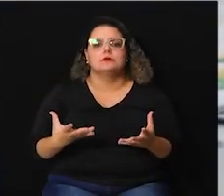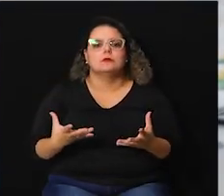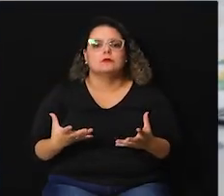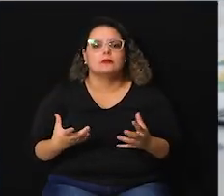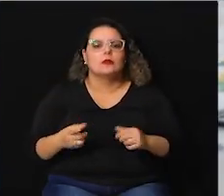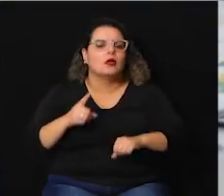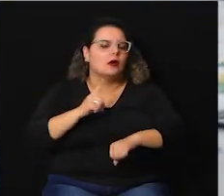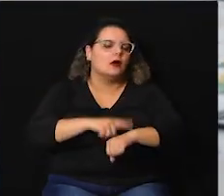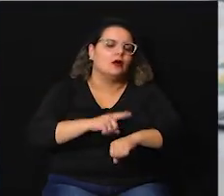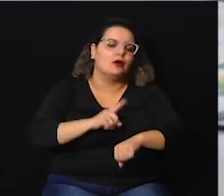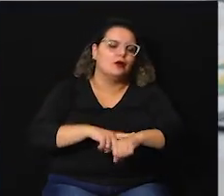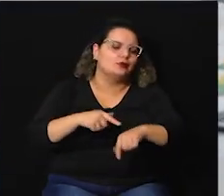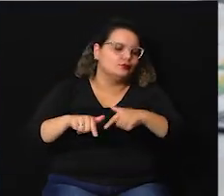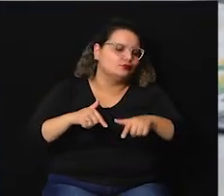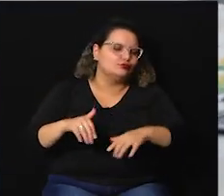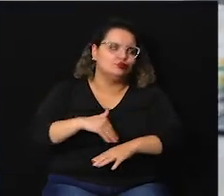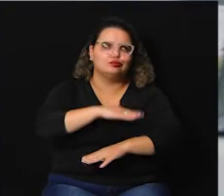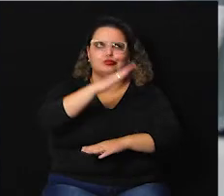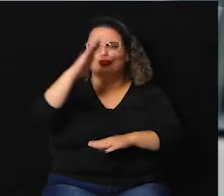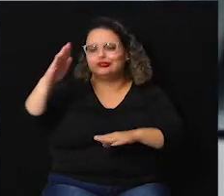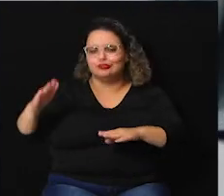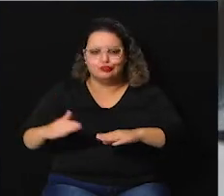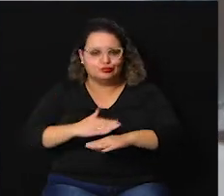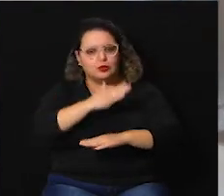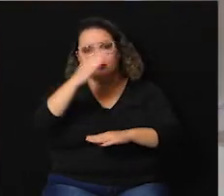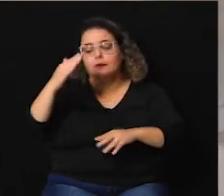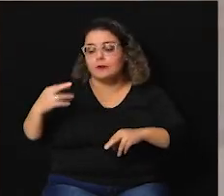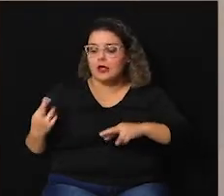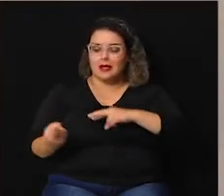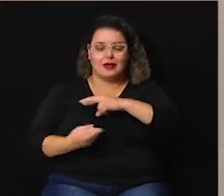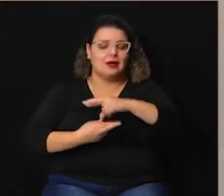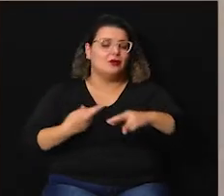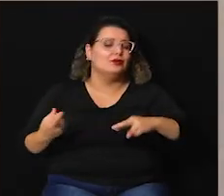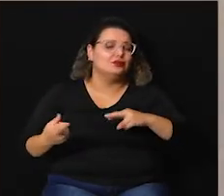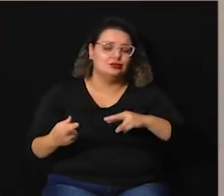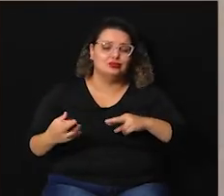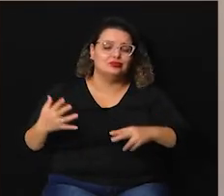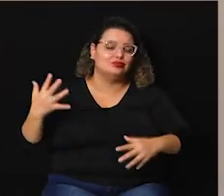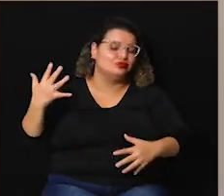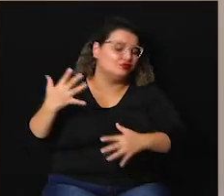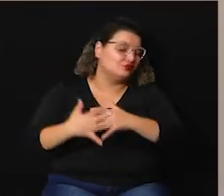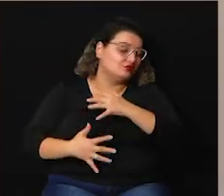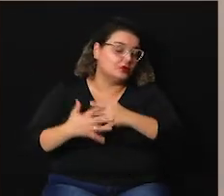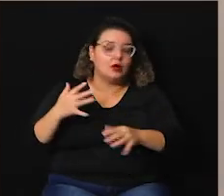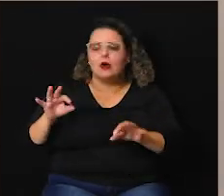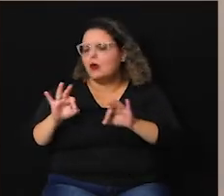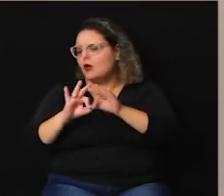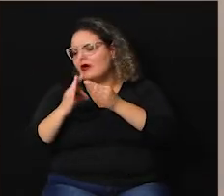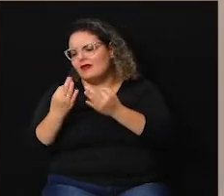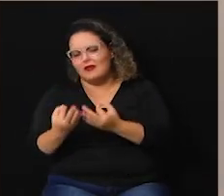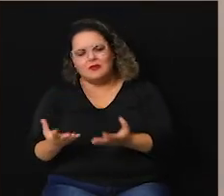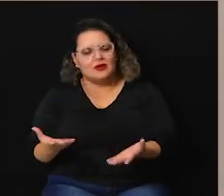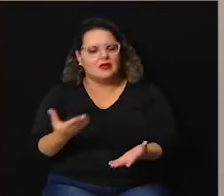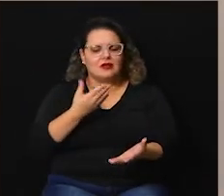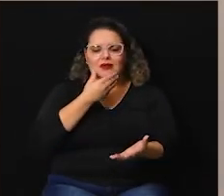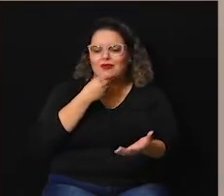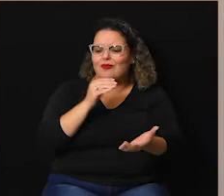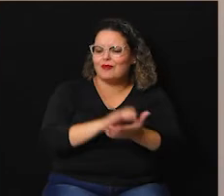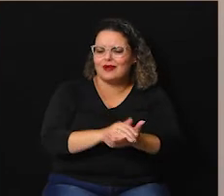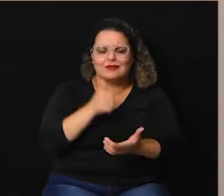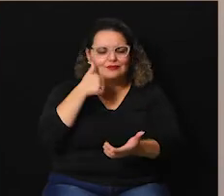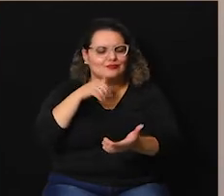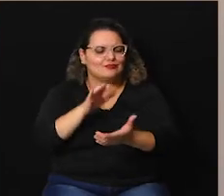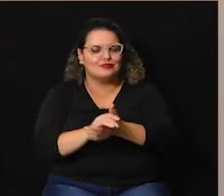de horas de trabalho, relacionamentos conturbados, seja com a família, seja com companheiros. Se